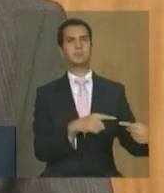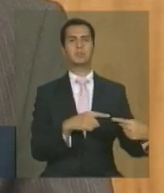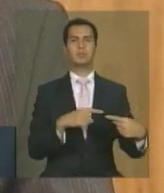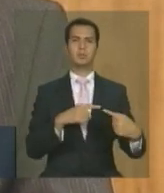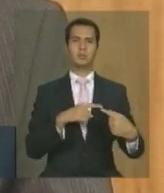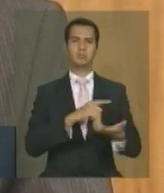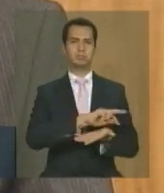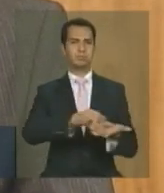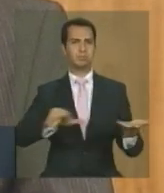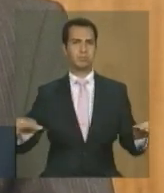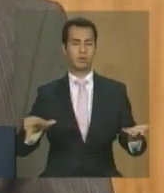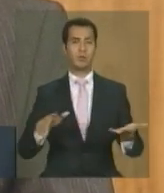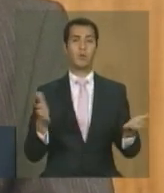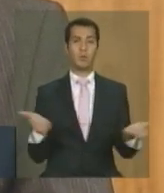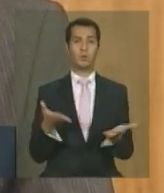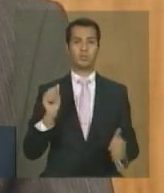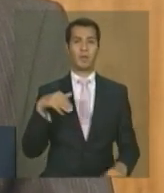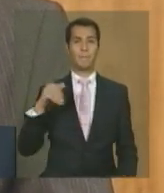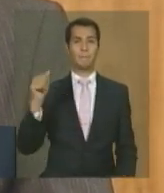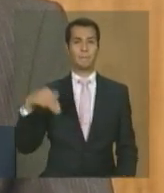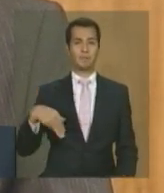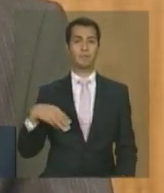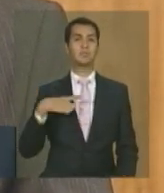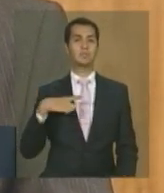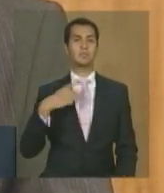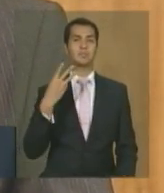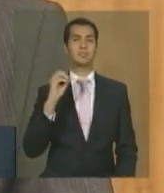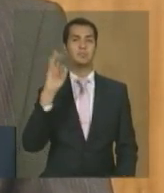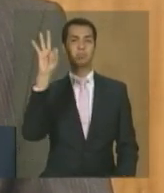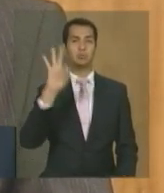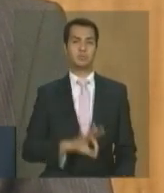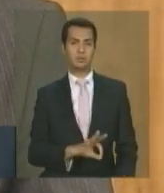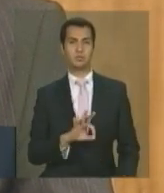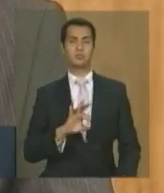A AMAN é uma empresa que tem hoje 30% do mercado brasileiro.